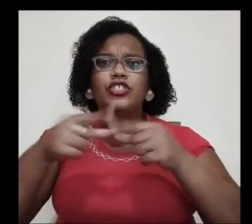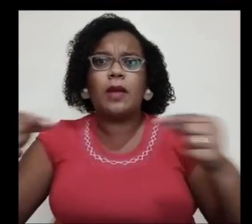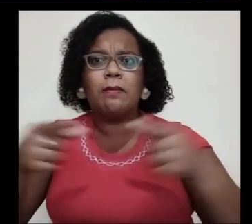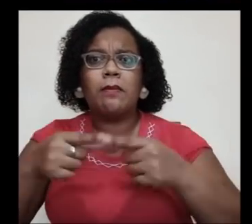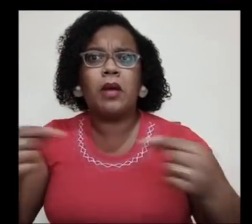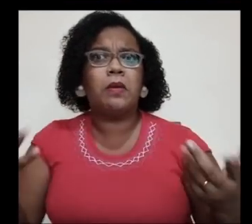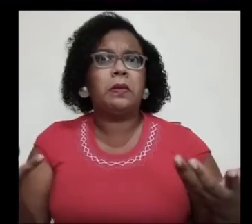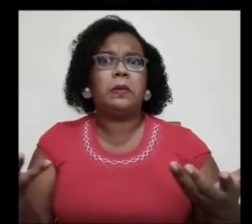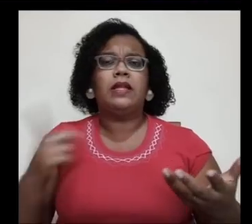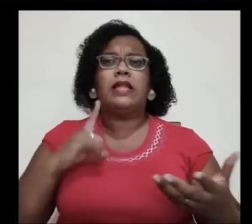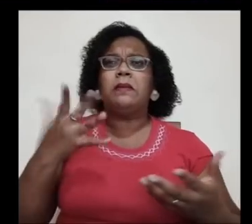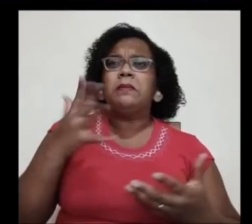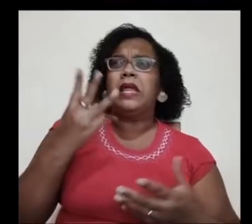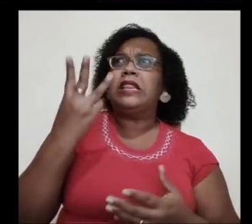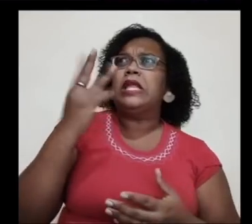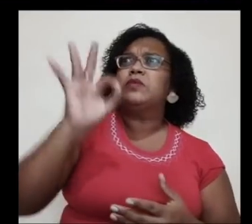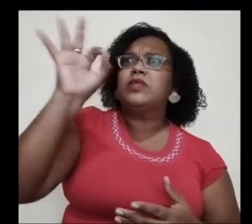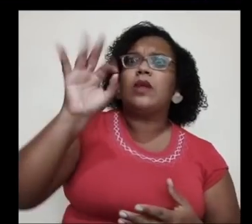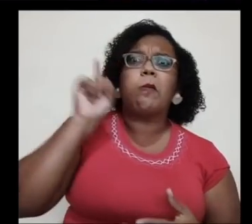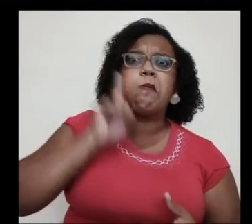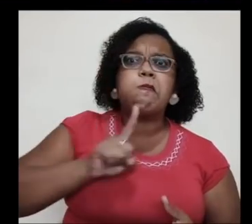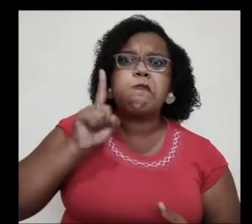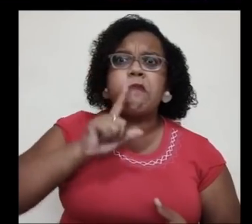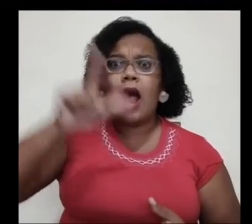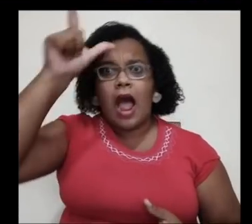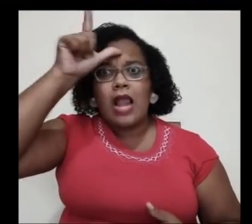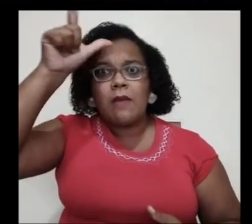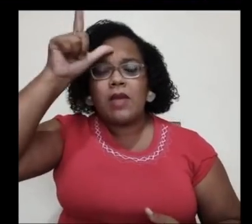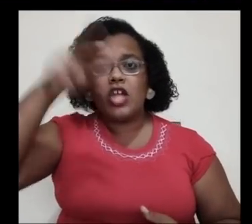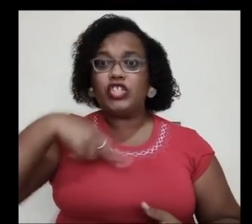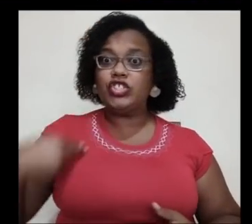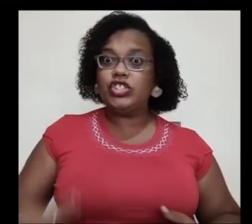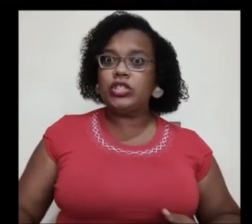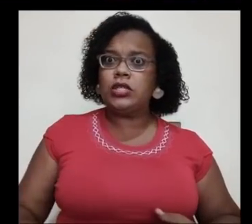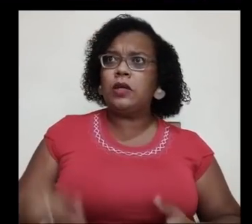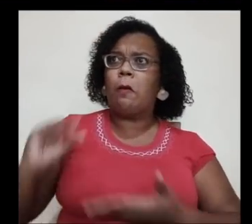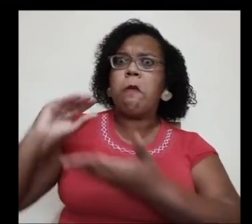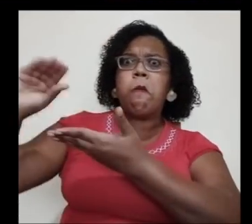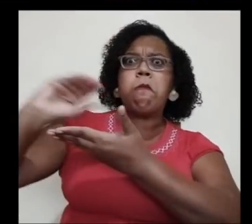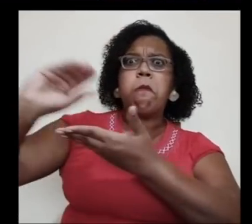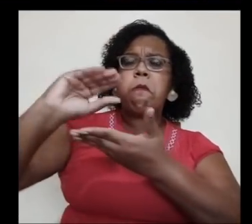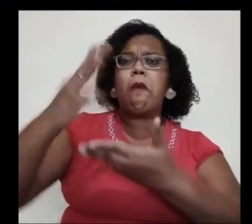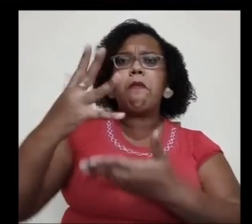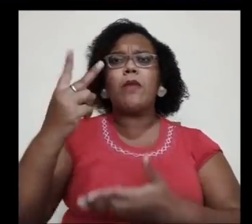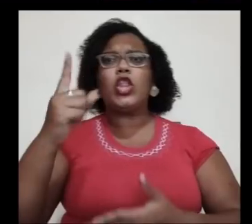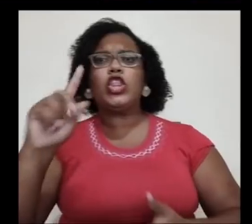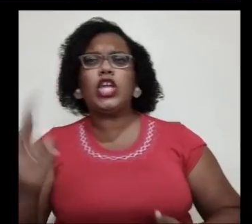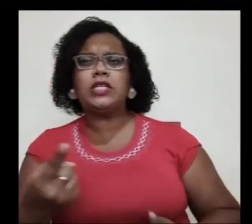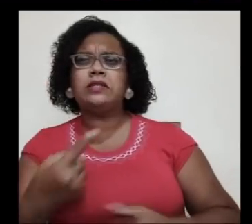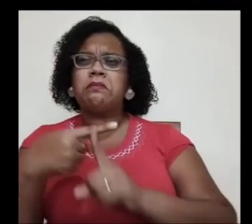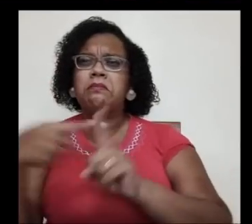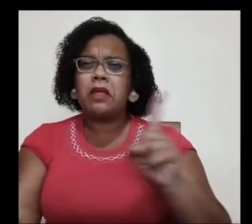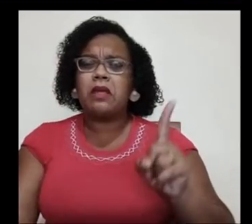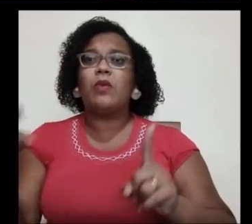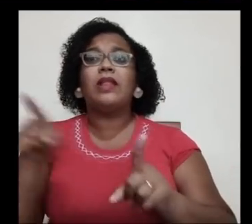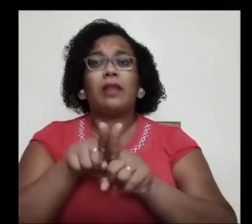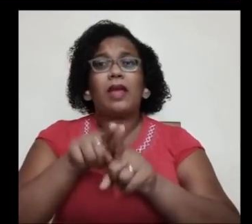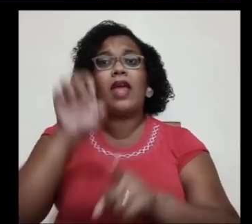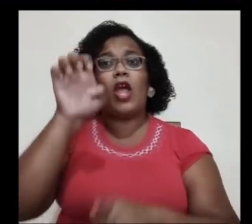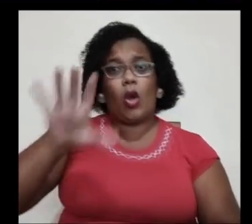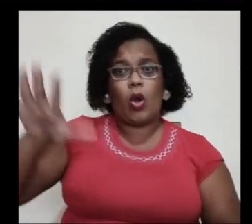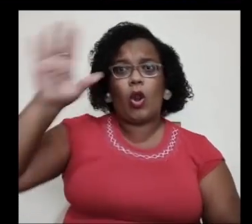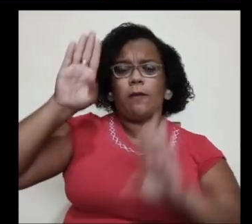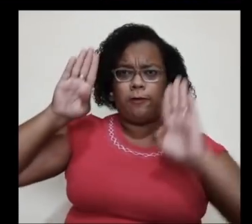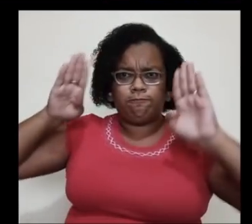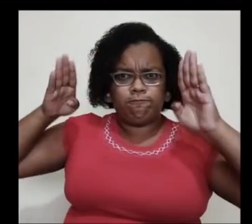em torno de 2,5%, e a Europa colocamos como meta colocar 3% do PIB para investimento em pesquisa e desenvolvimento. Enquanto isso, o Brasil